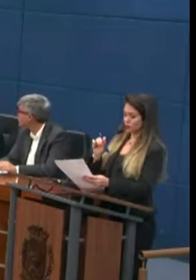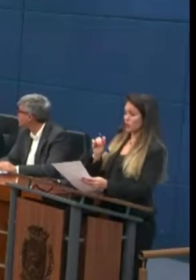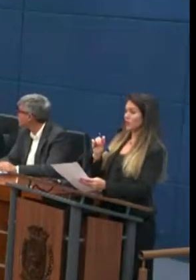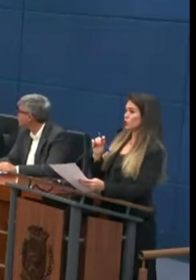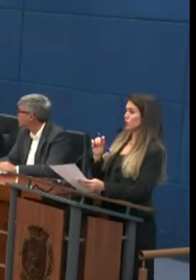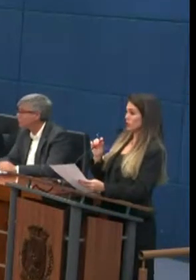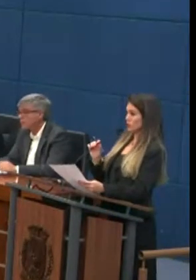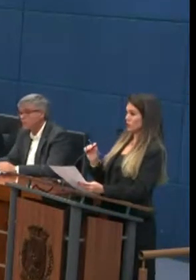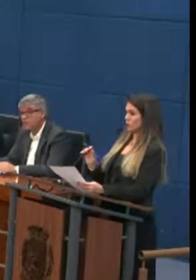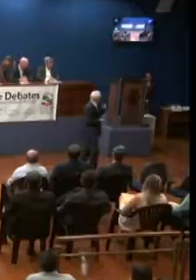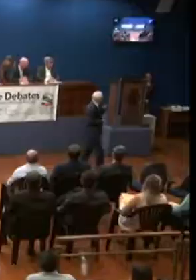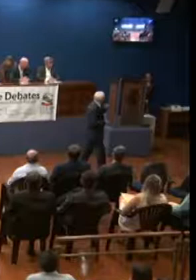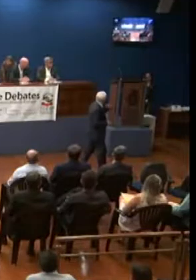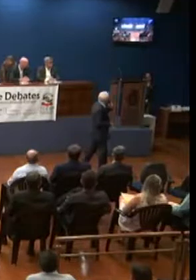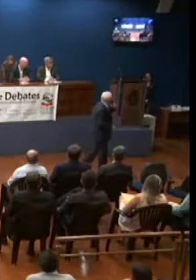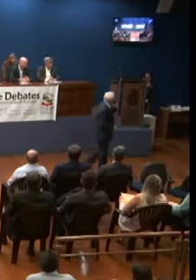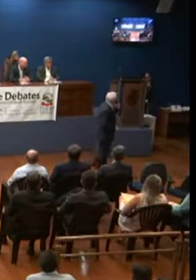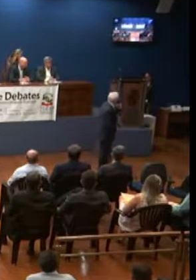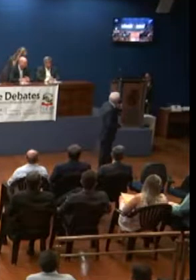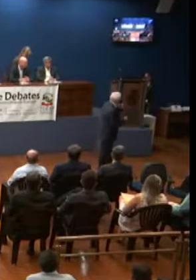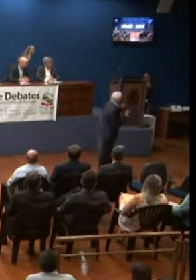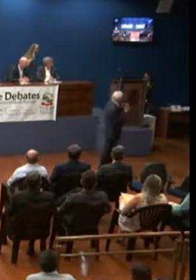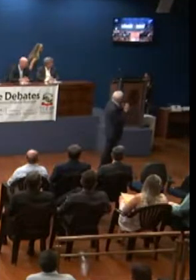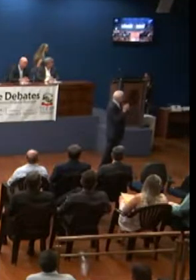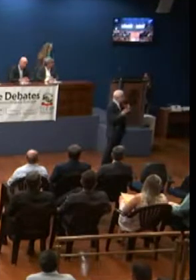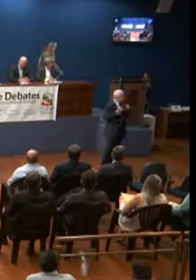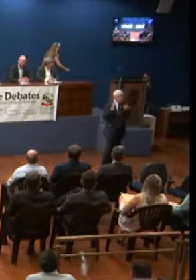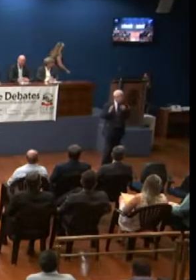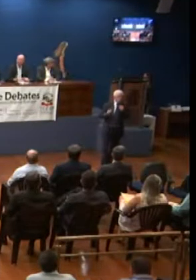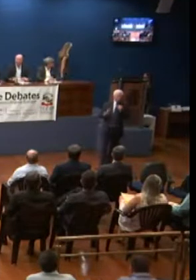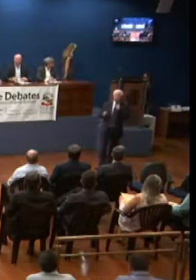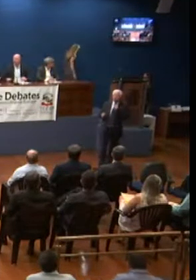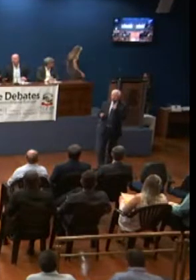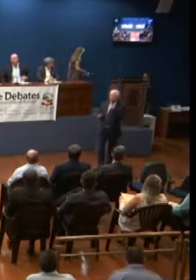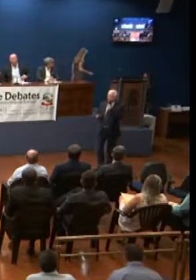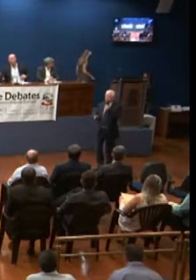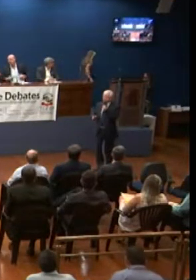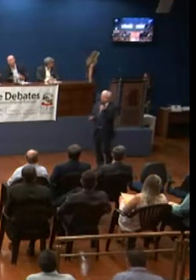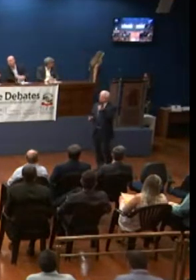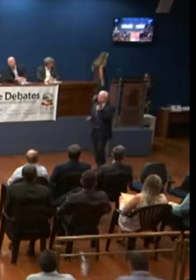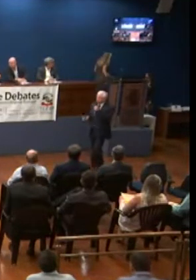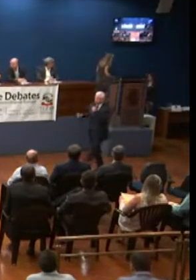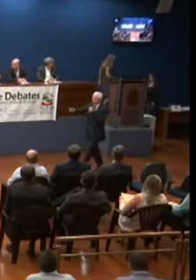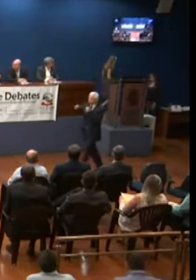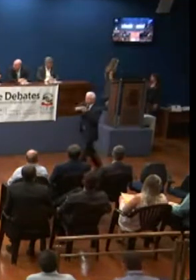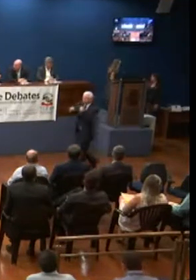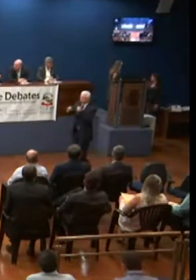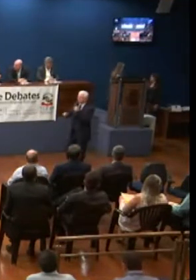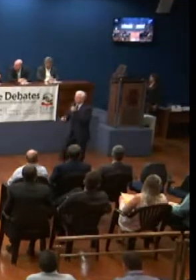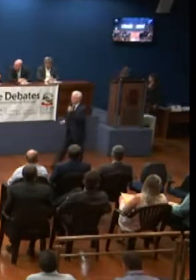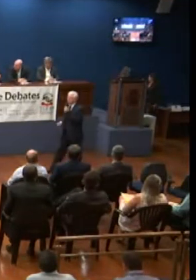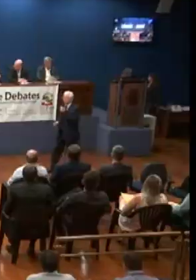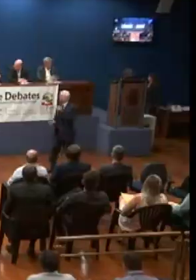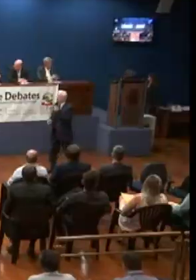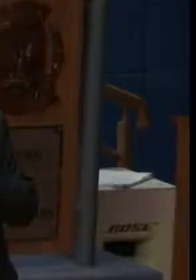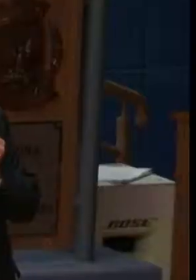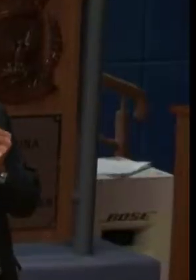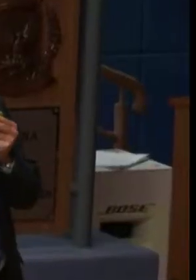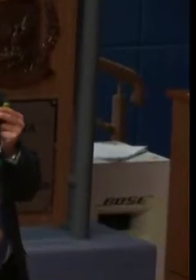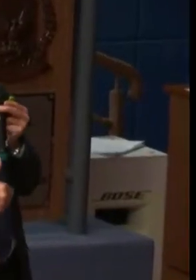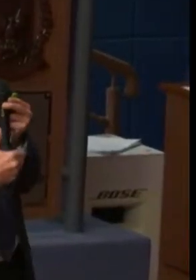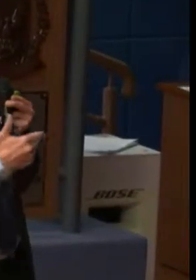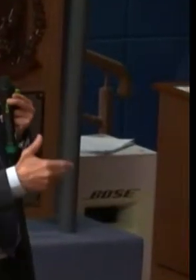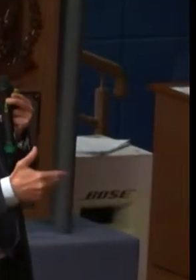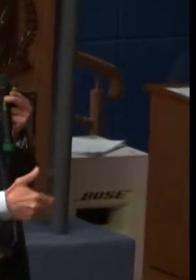Paulo apresentou os gastos da região metropolitana de Campinas e de outras 20 cidades do estado no 21º ciclo de debates, que